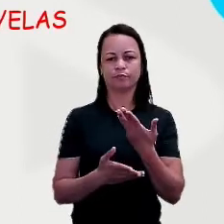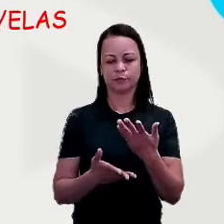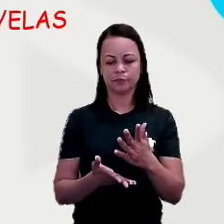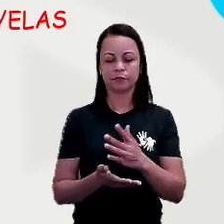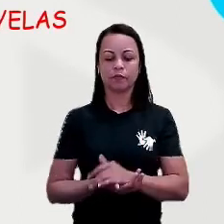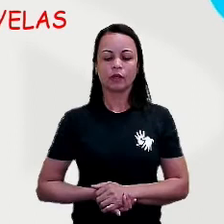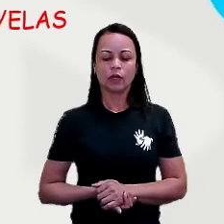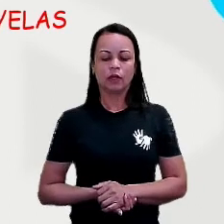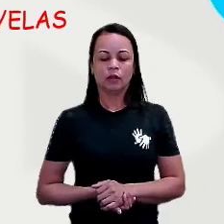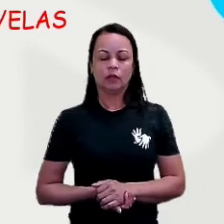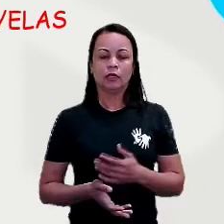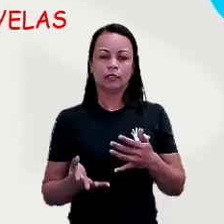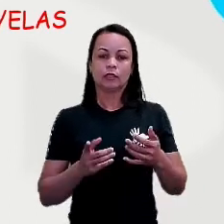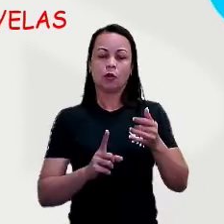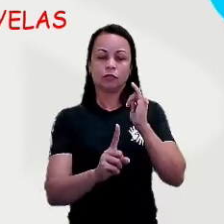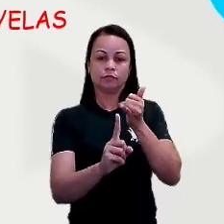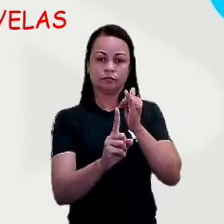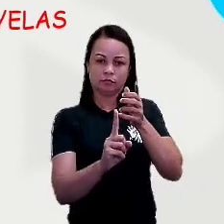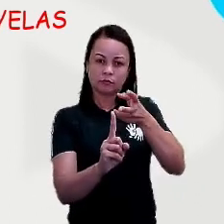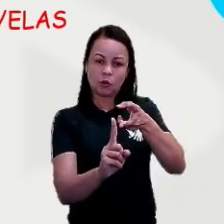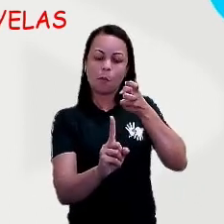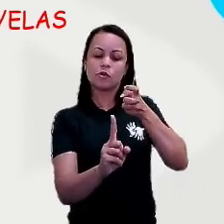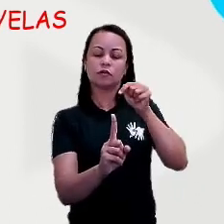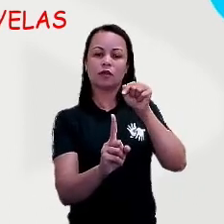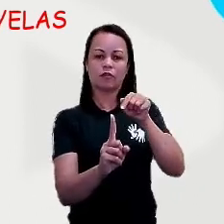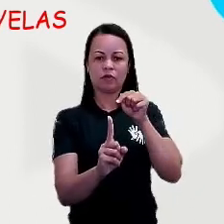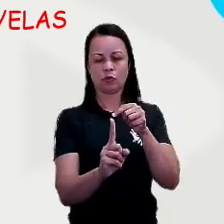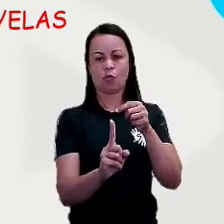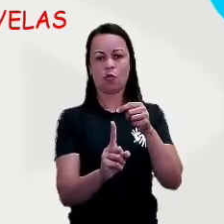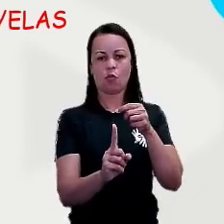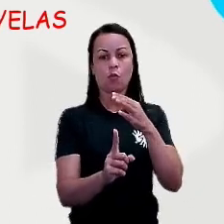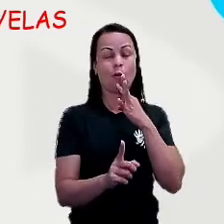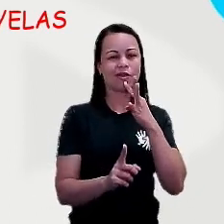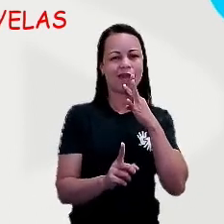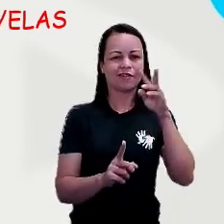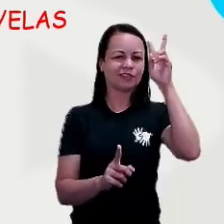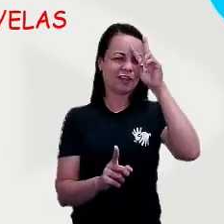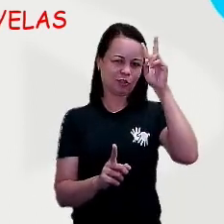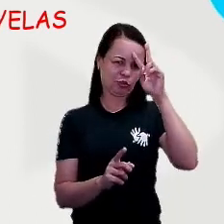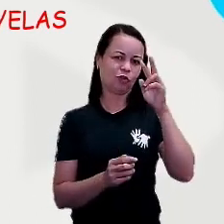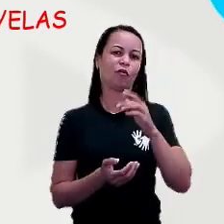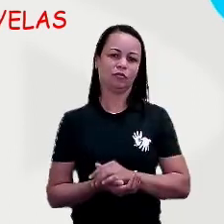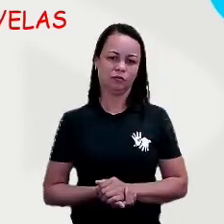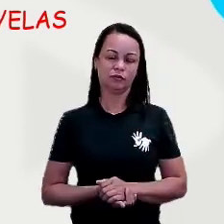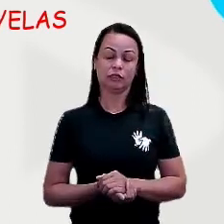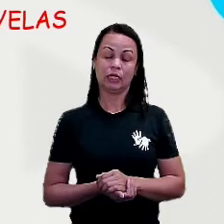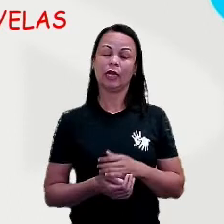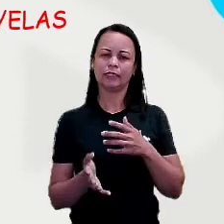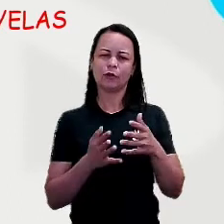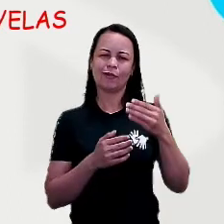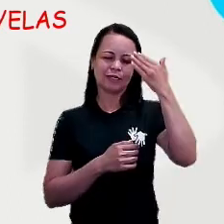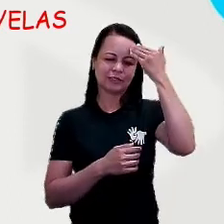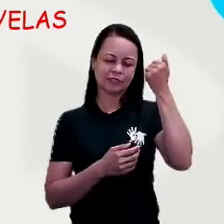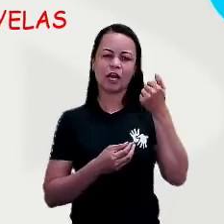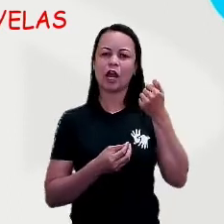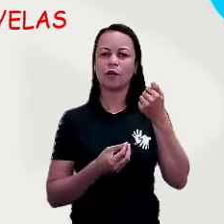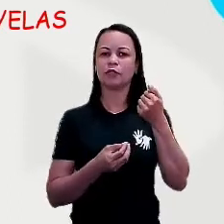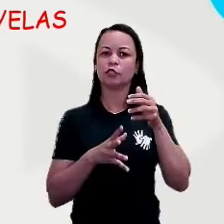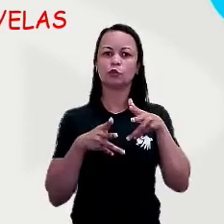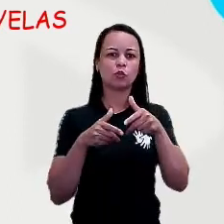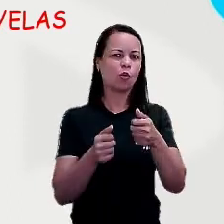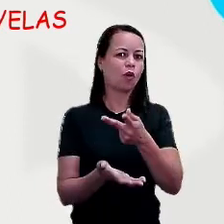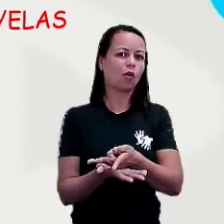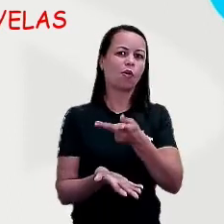Então, o narrador observador, ele conhece toda a história, ou seja, está por dentro de todos os